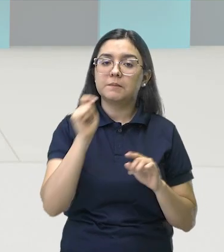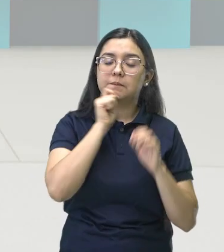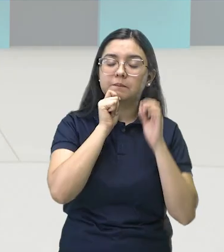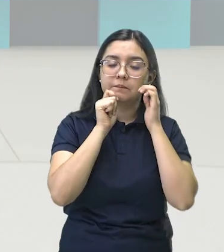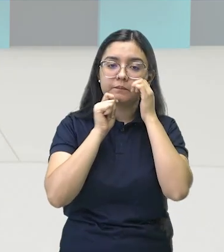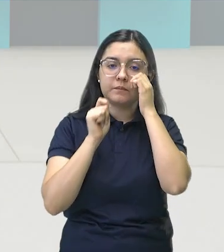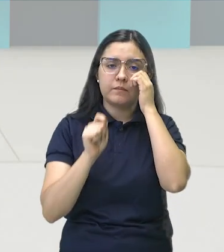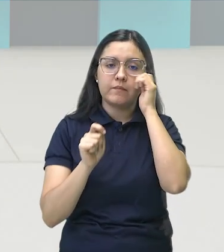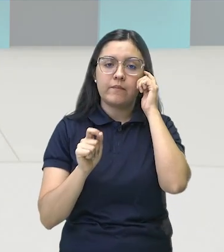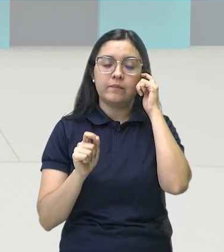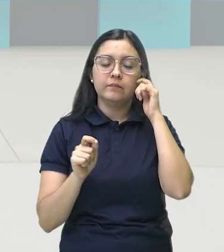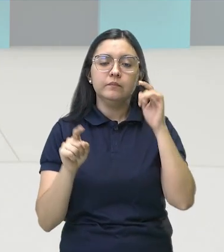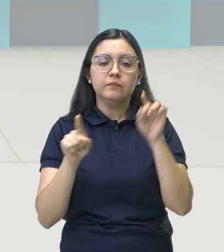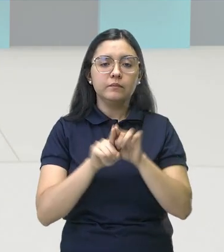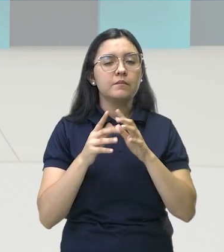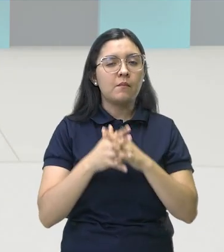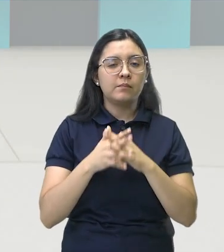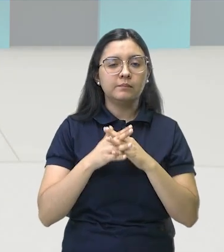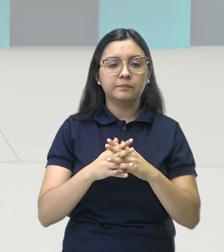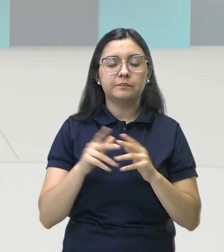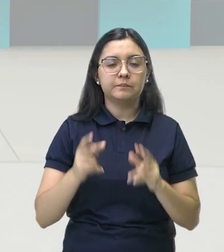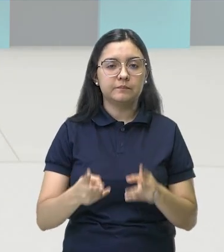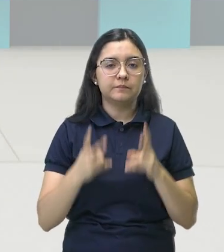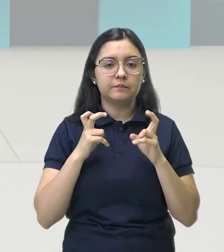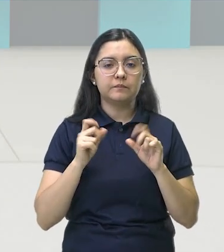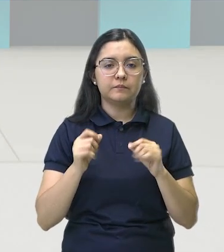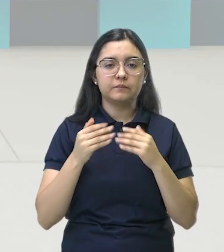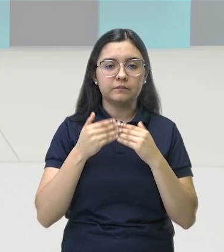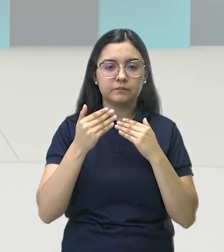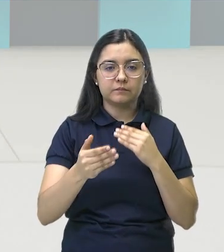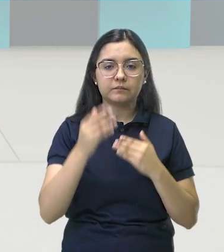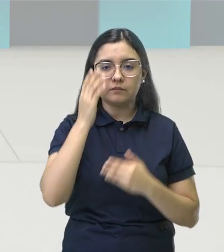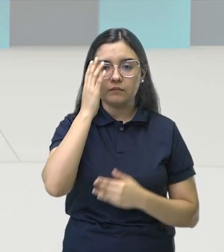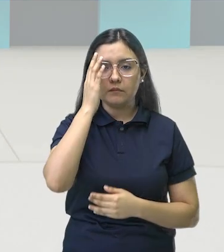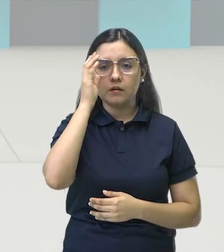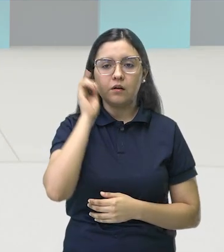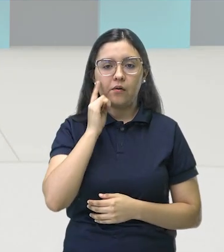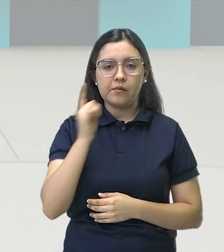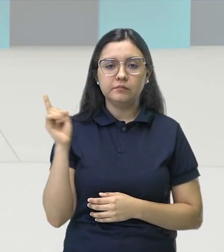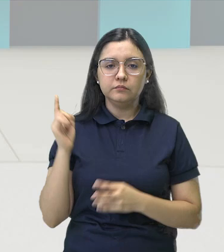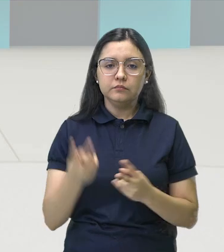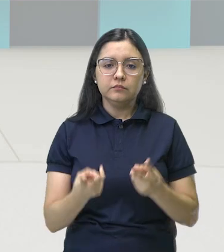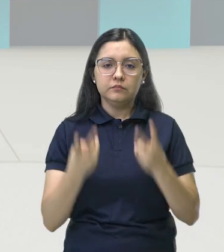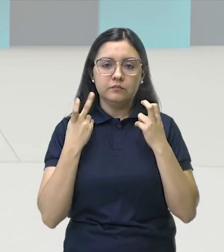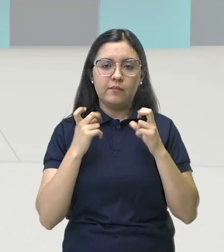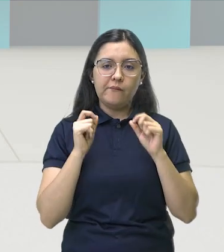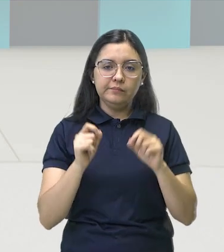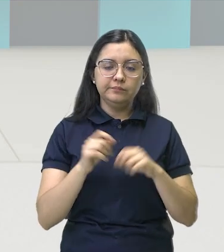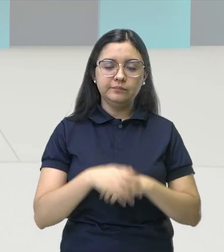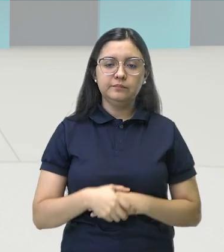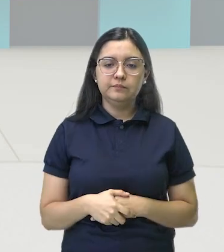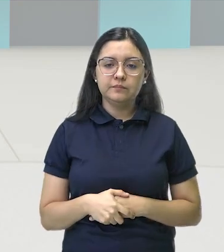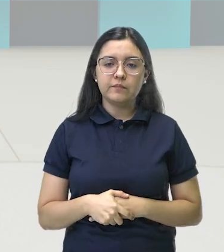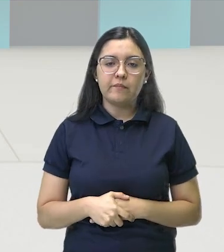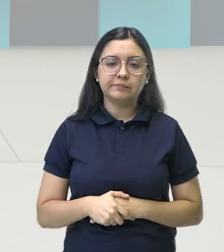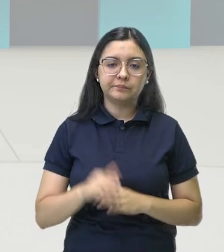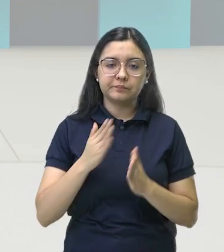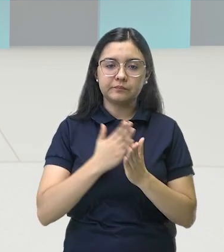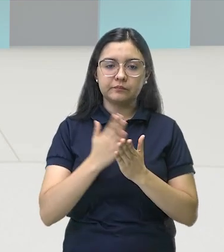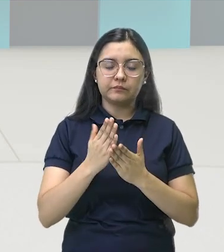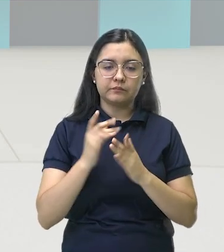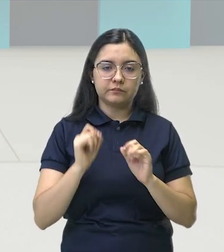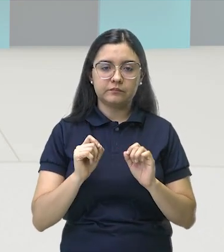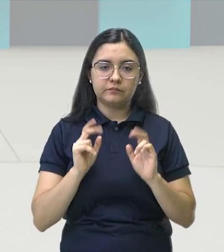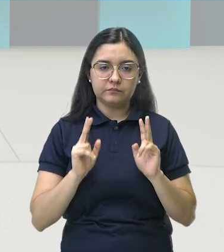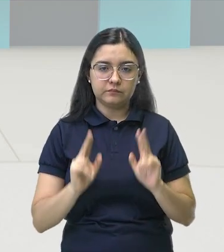pouco embaralhada. Olha só, avançando aqui, a gente consegue perceber que no início é como se fosse